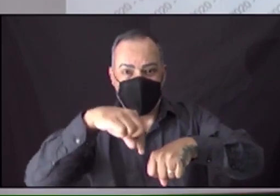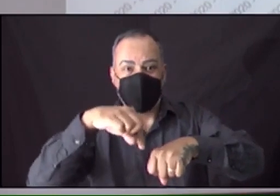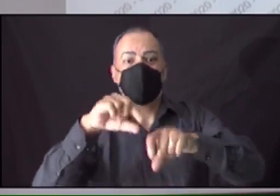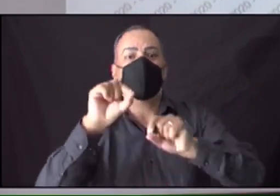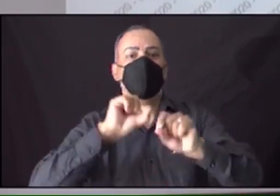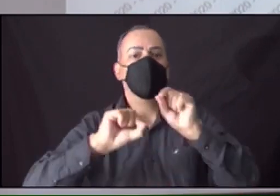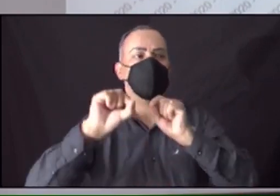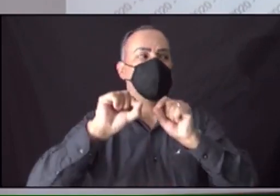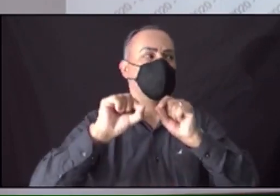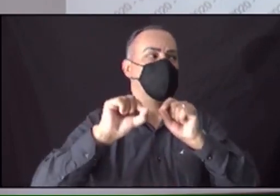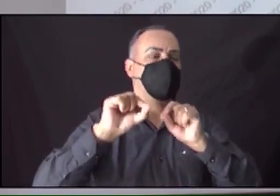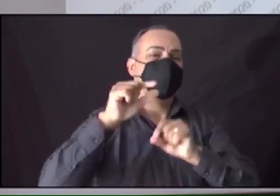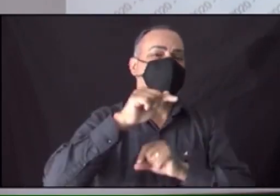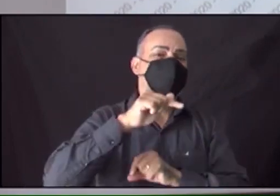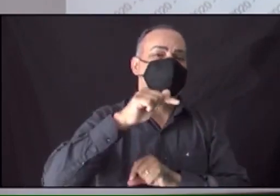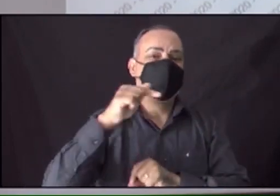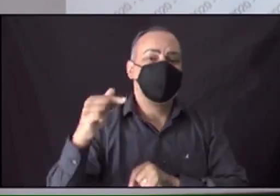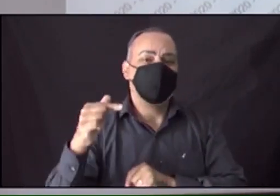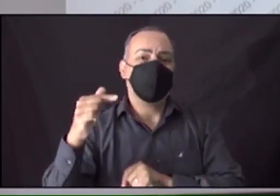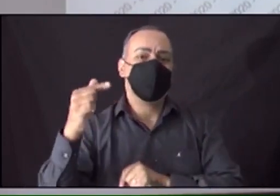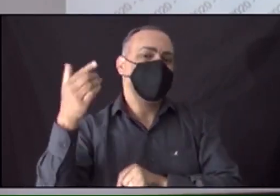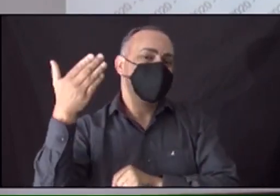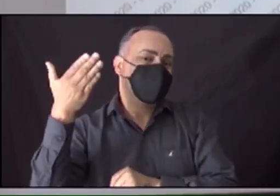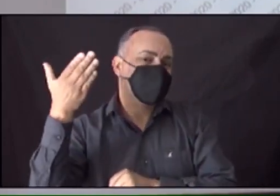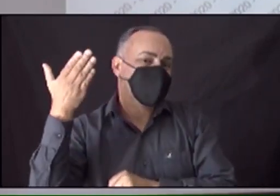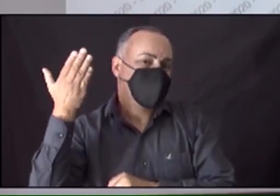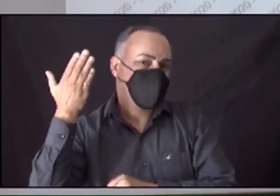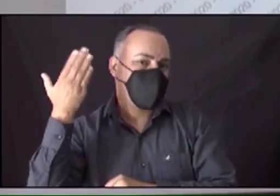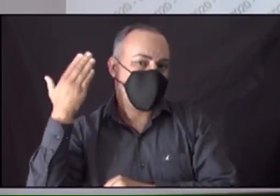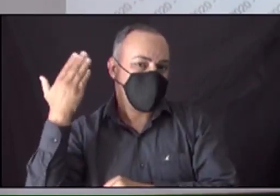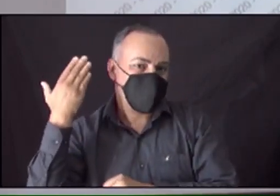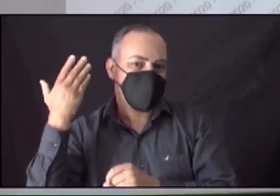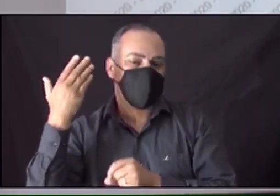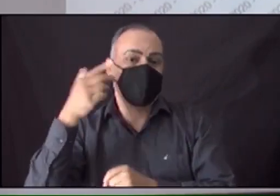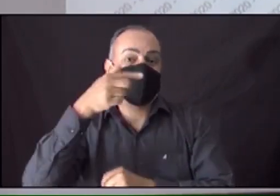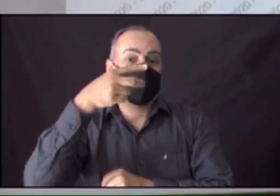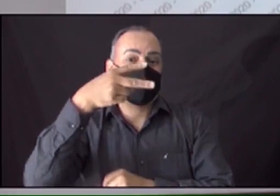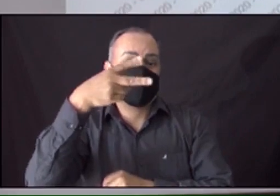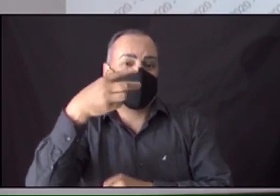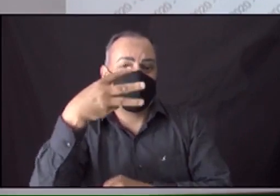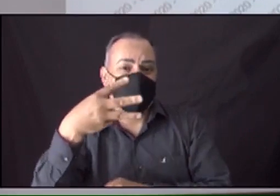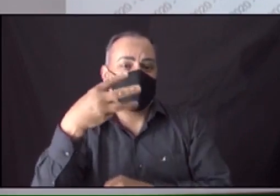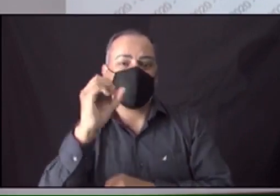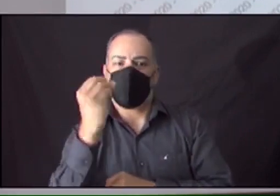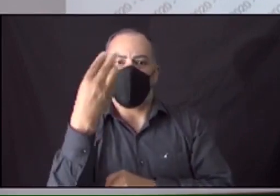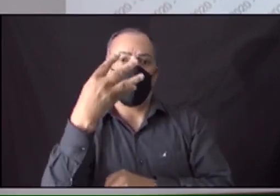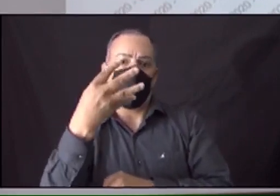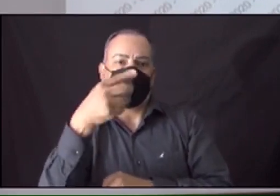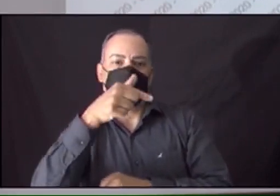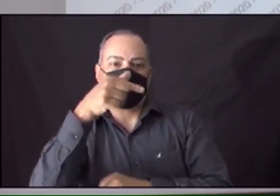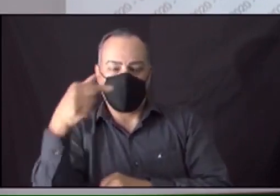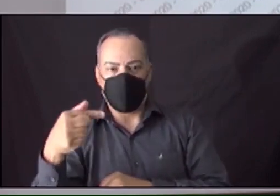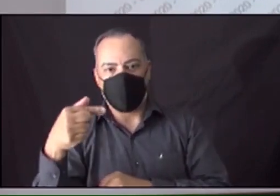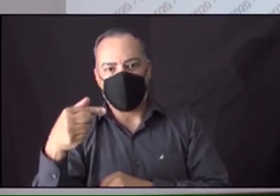recorrente é quando? As semanas com alto índice, que seriam essas 3 semanas, essas 4 semanas que a gente passou.